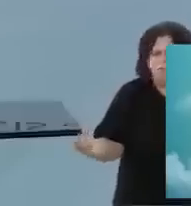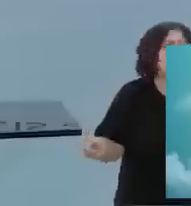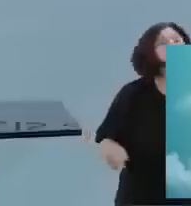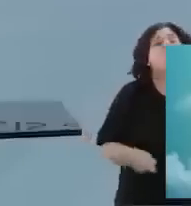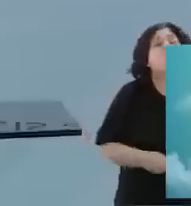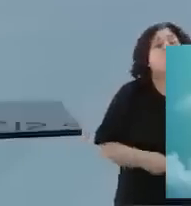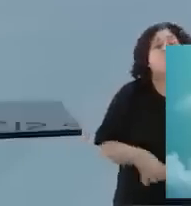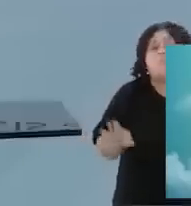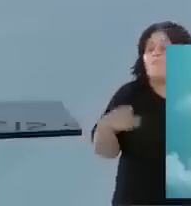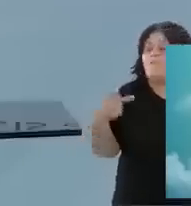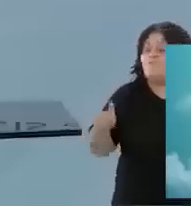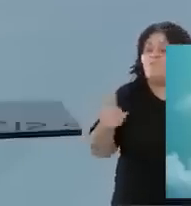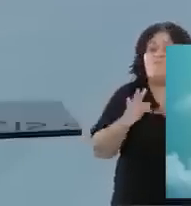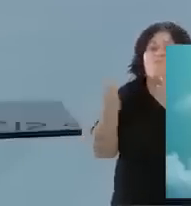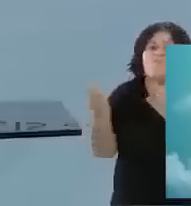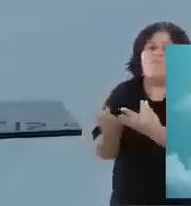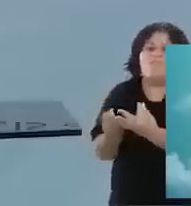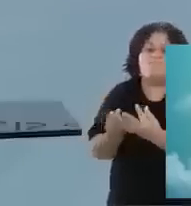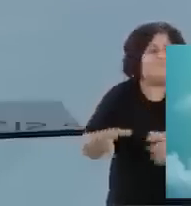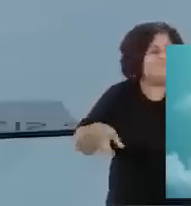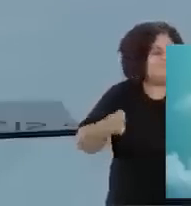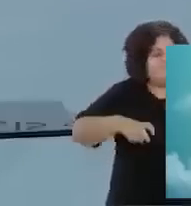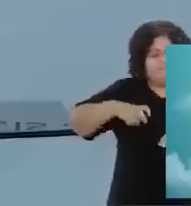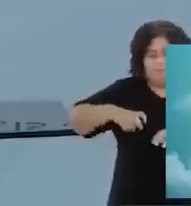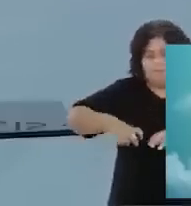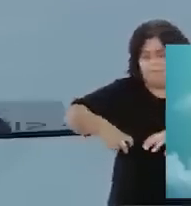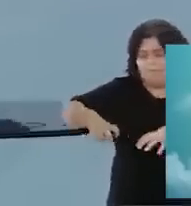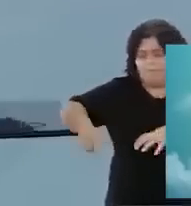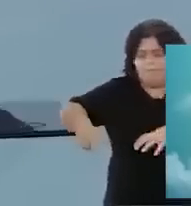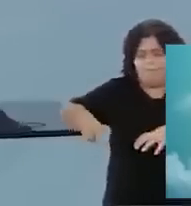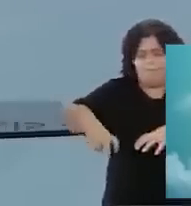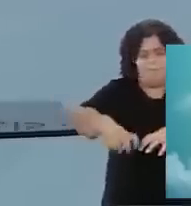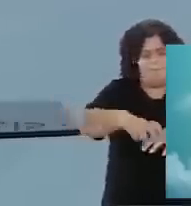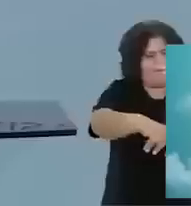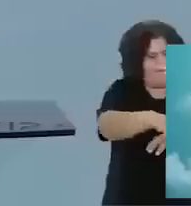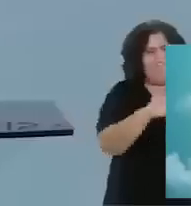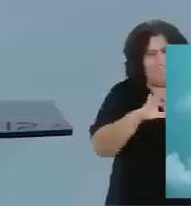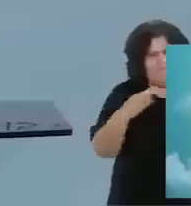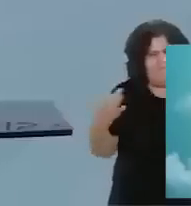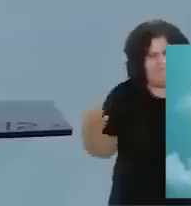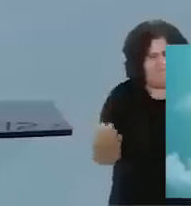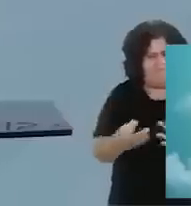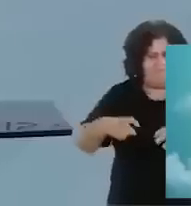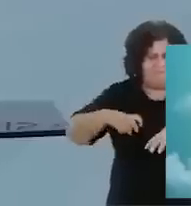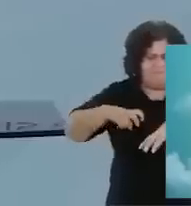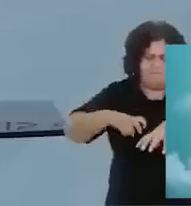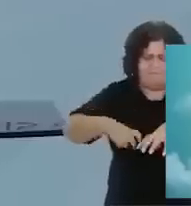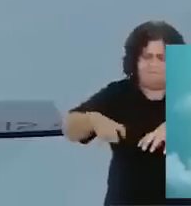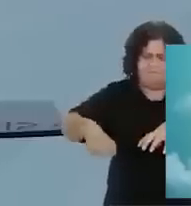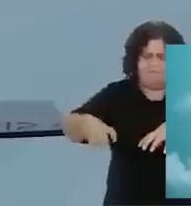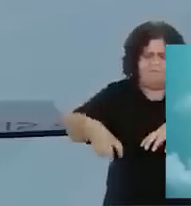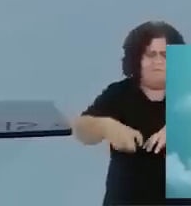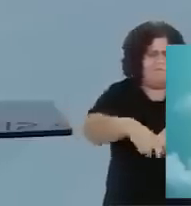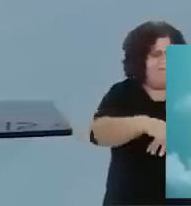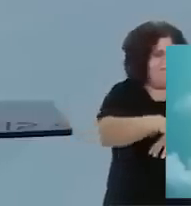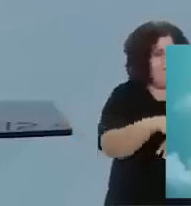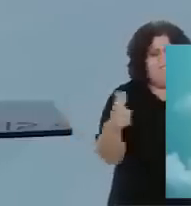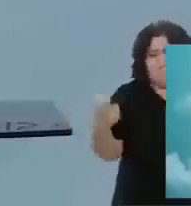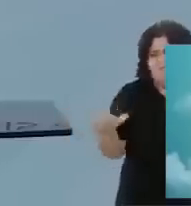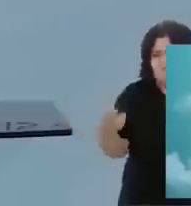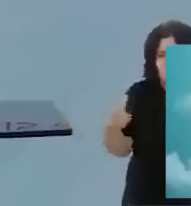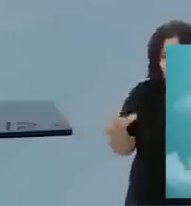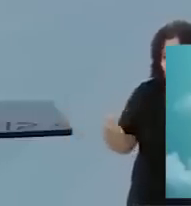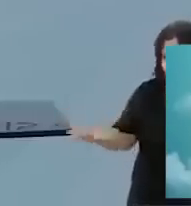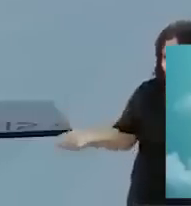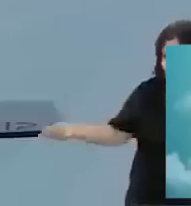família, e aí a hora que você vai sentar à mesa, era um jantar bem de familiar mesmo, você não estava esperando visita e nem querendo